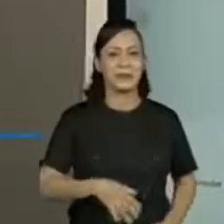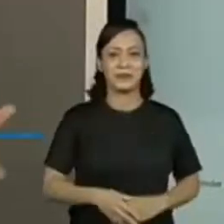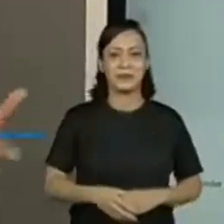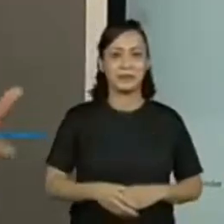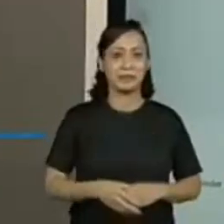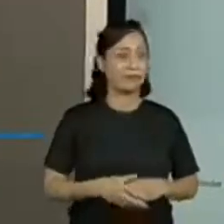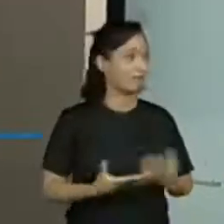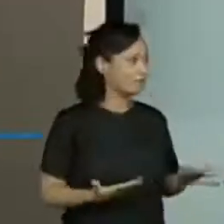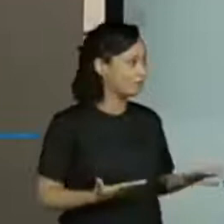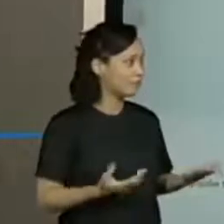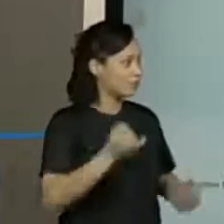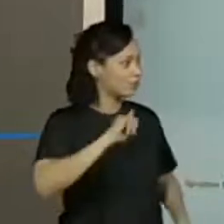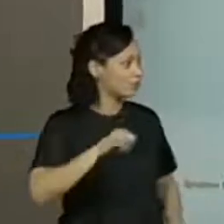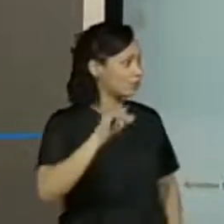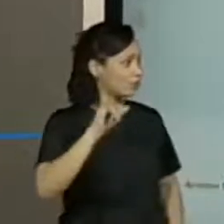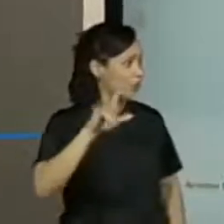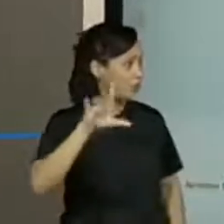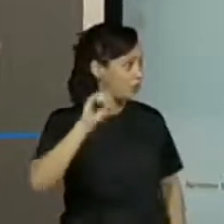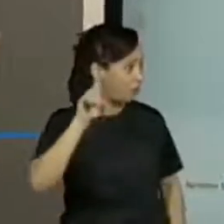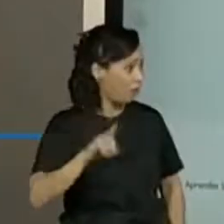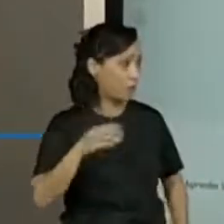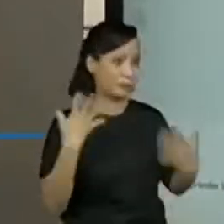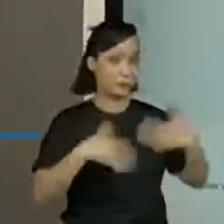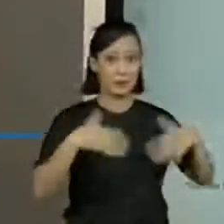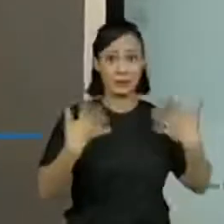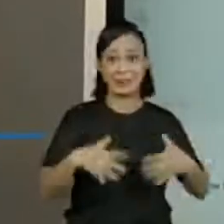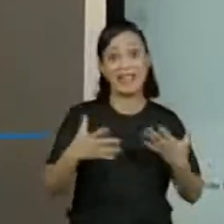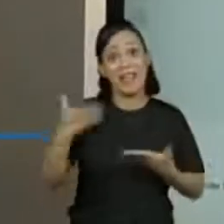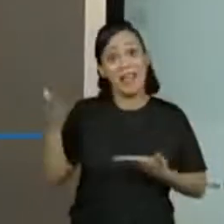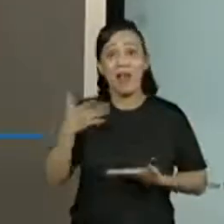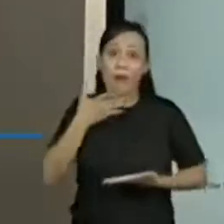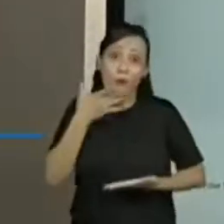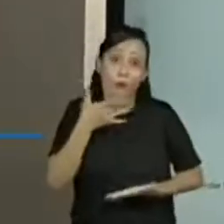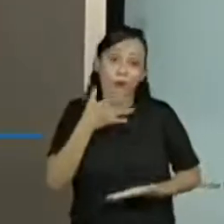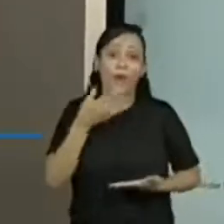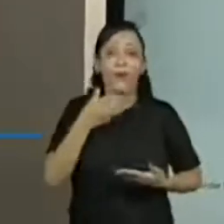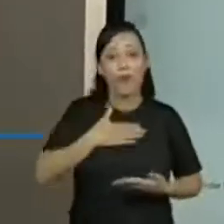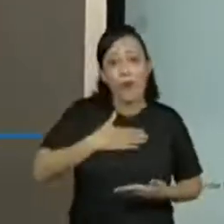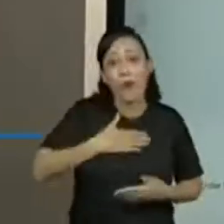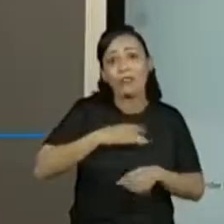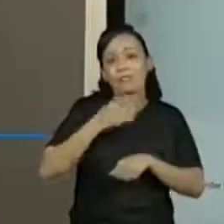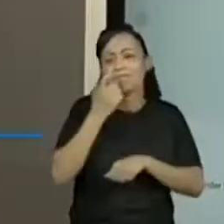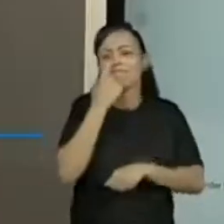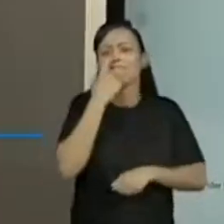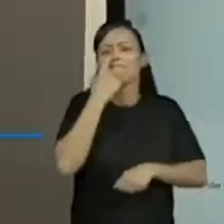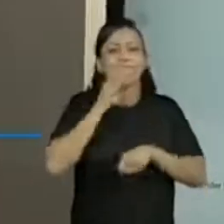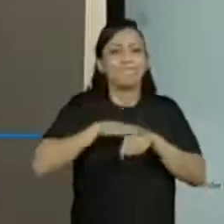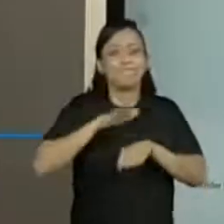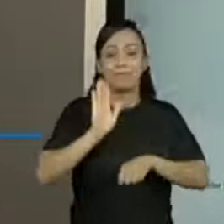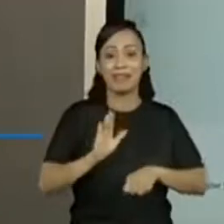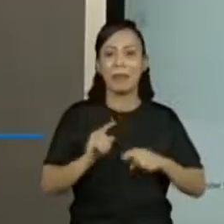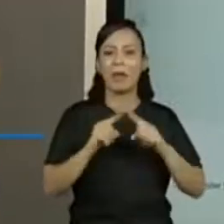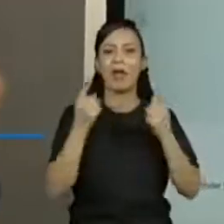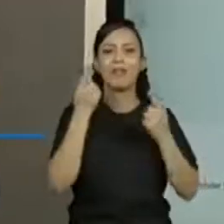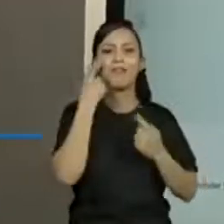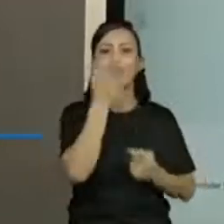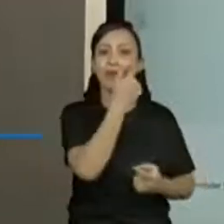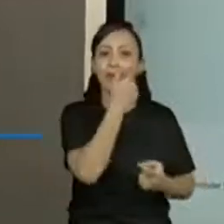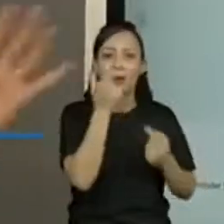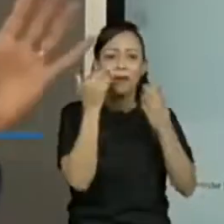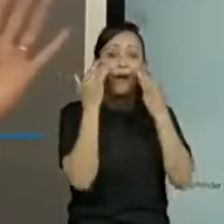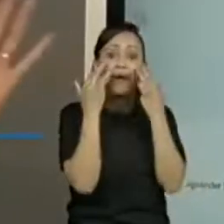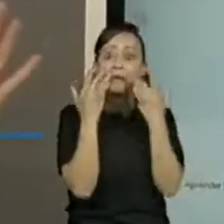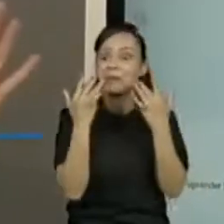feliz jiló já então é uma das comidas preferidas mas ela tem outras também mas eu vejo os olhos dela